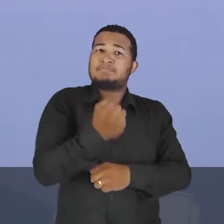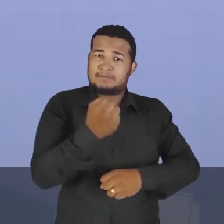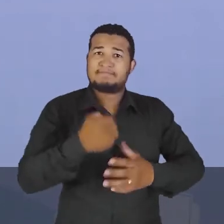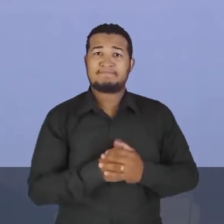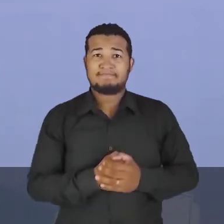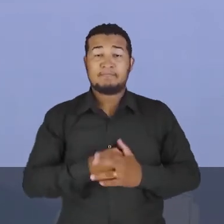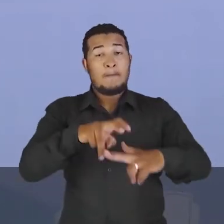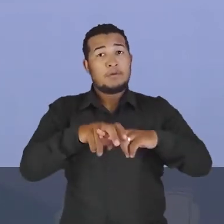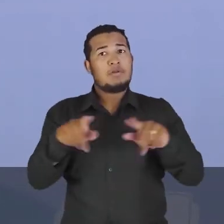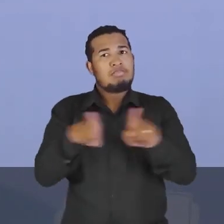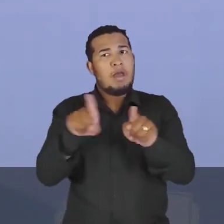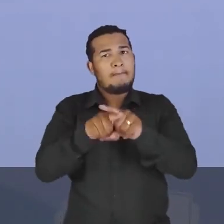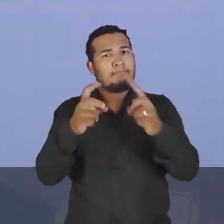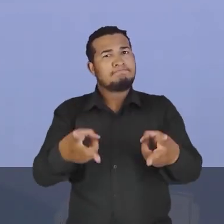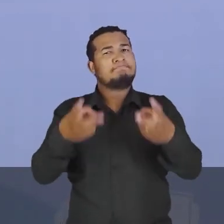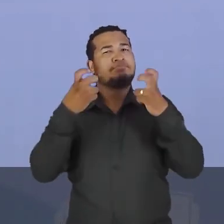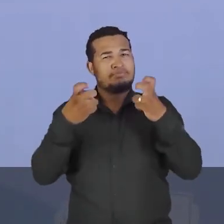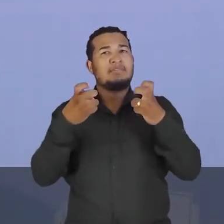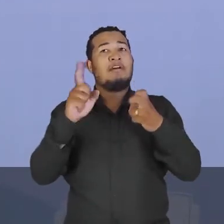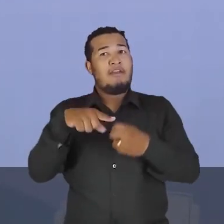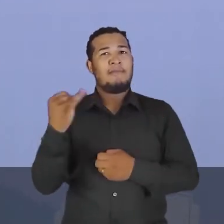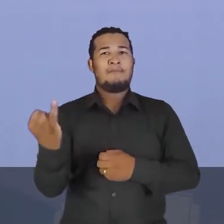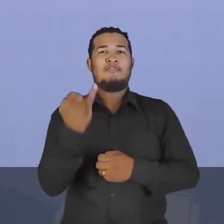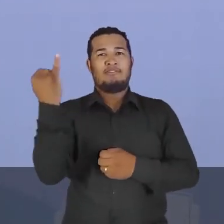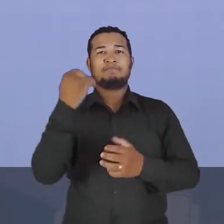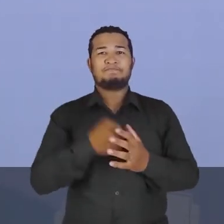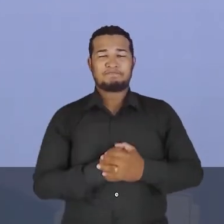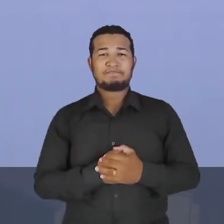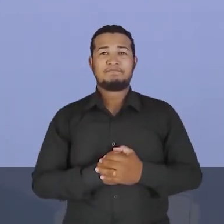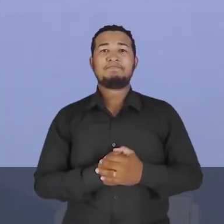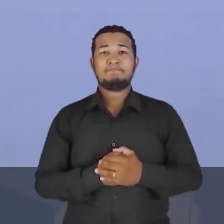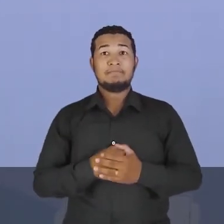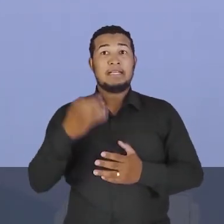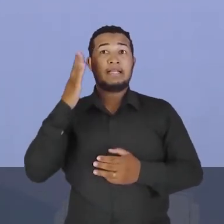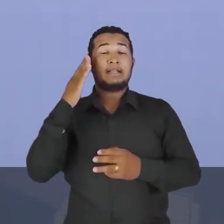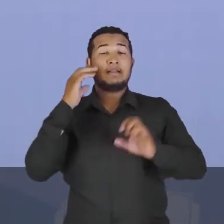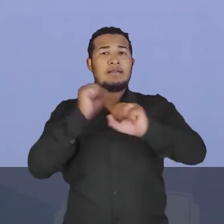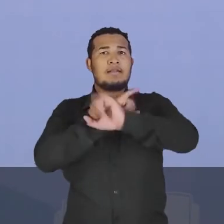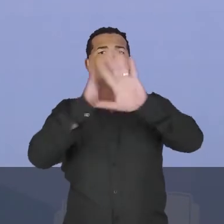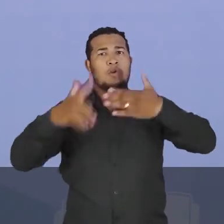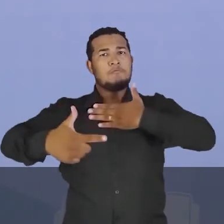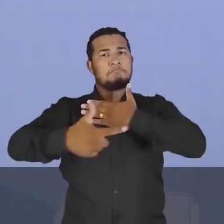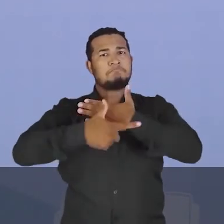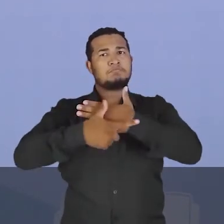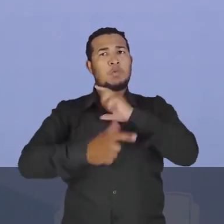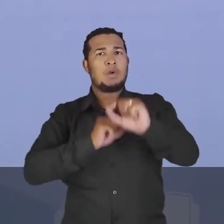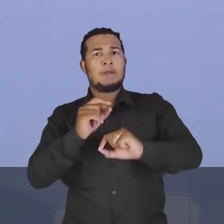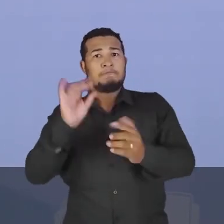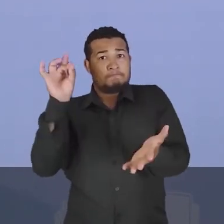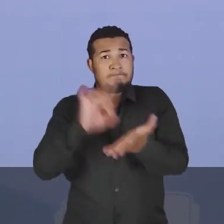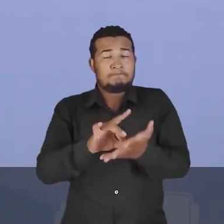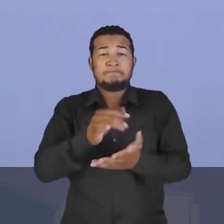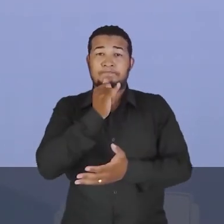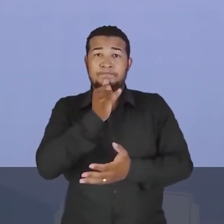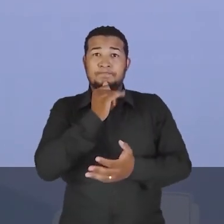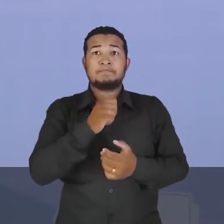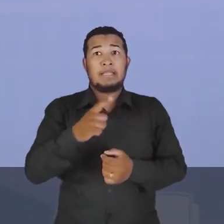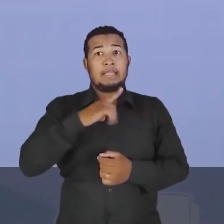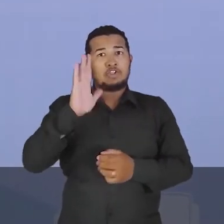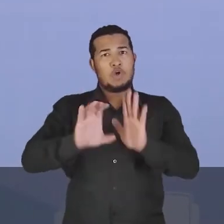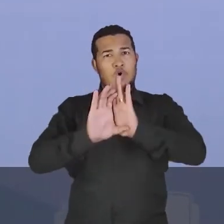Então, observar isso também é uma questão muito importante. Nós entendemos nosso papel de fato, por exemplo, vinculando